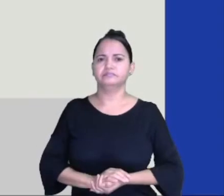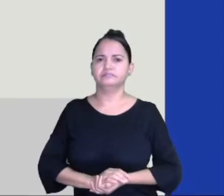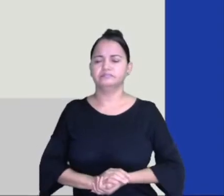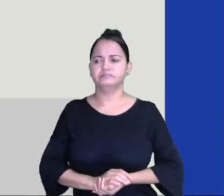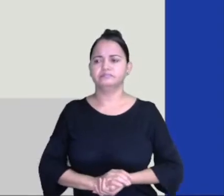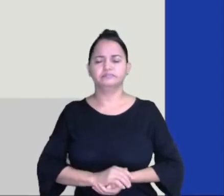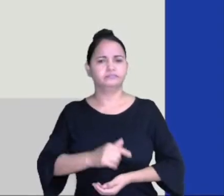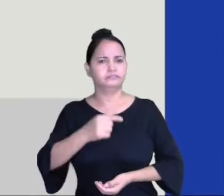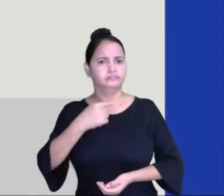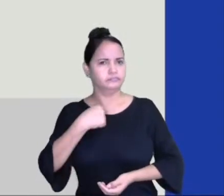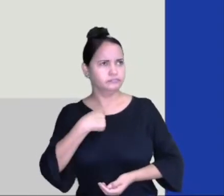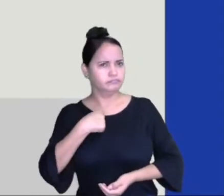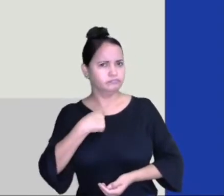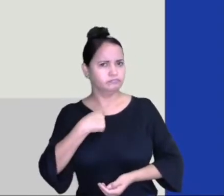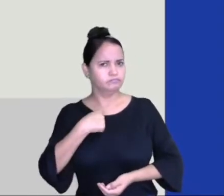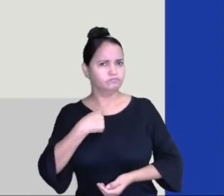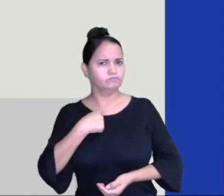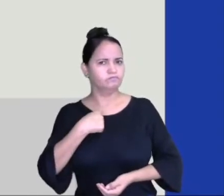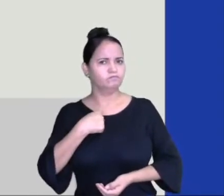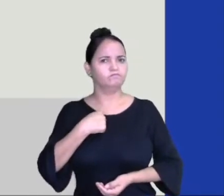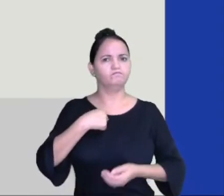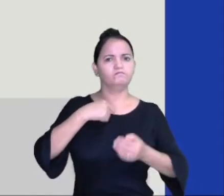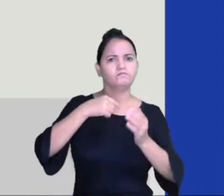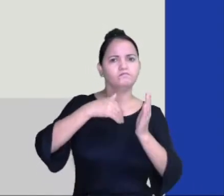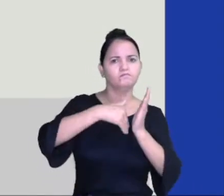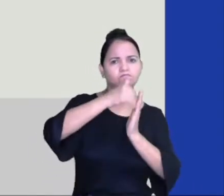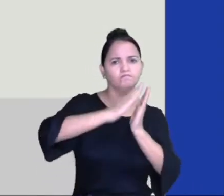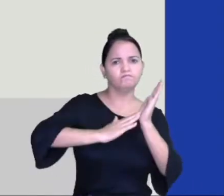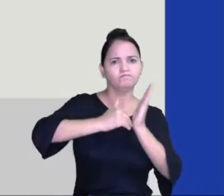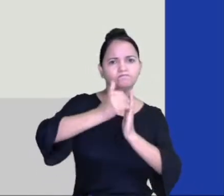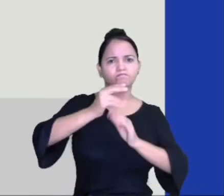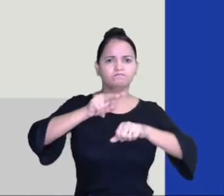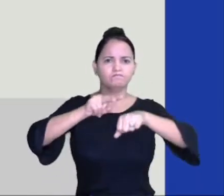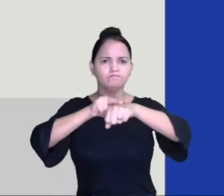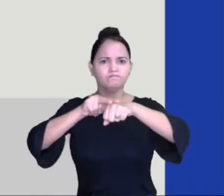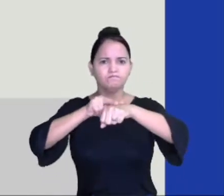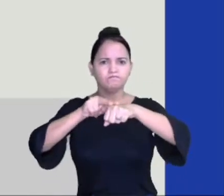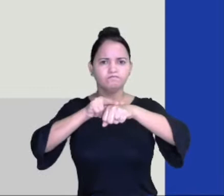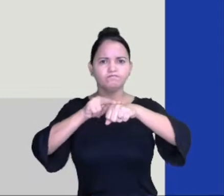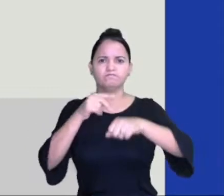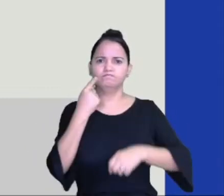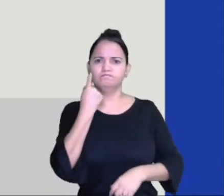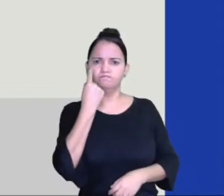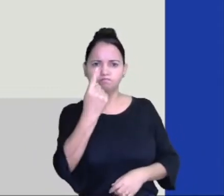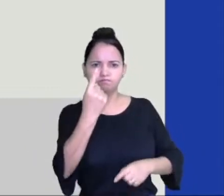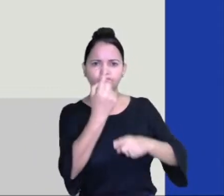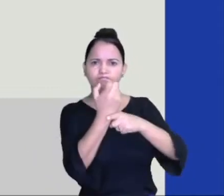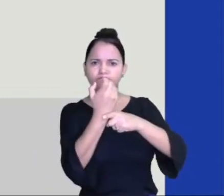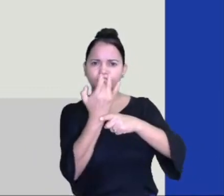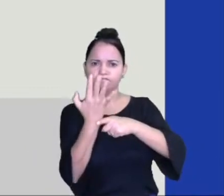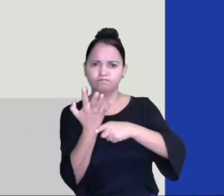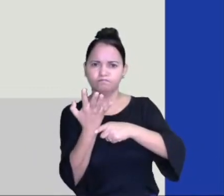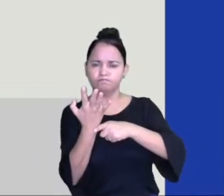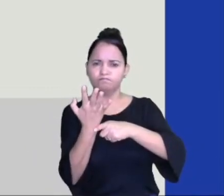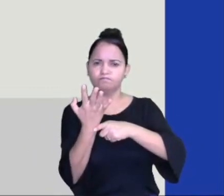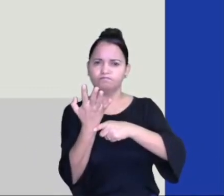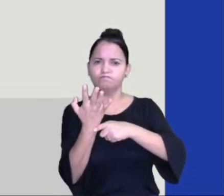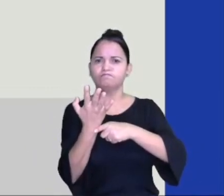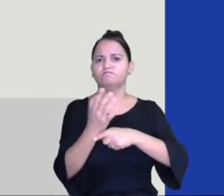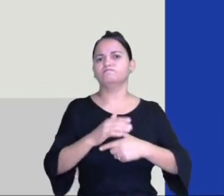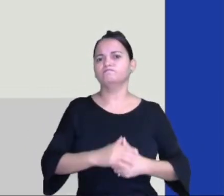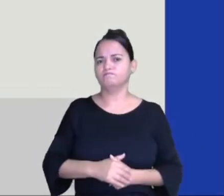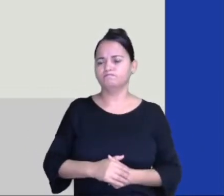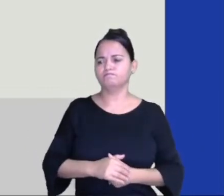apenas uma fração da pizza. Eu dividi em 8 partes iguais, né? E colori uma das partes